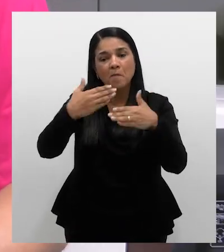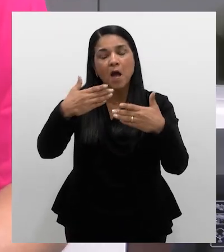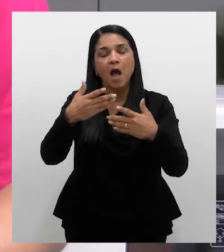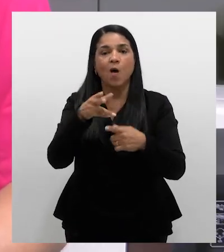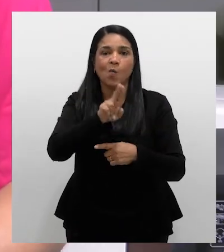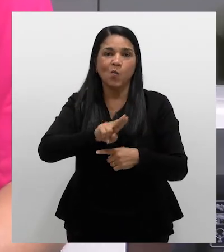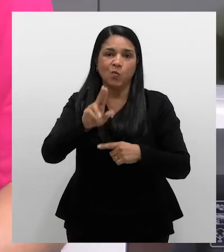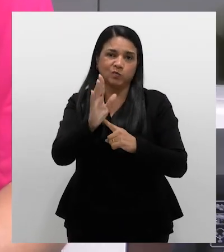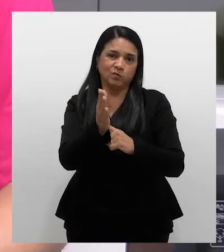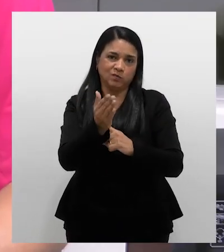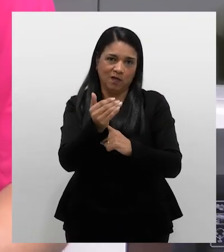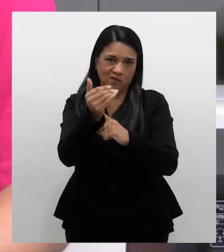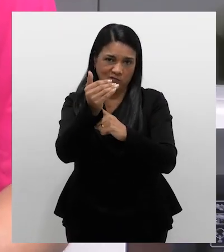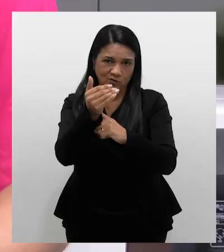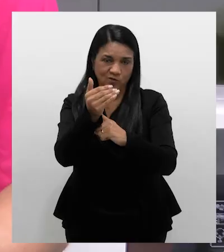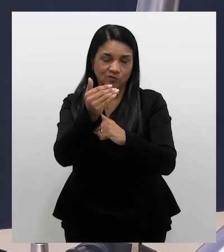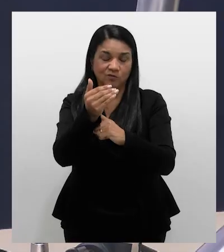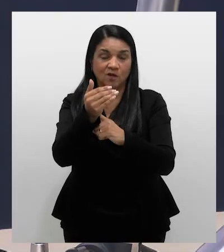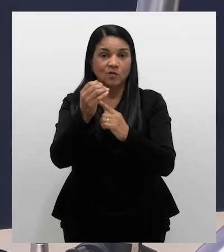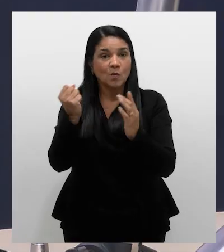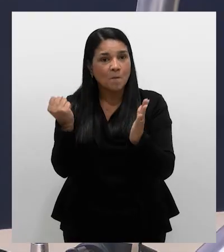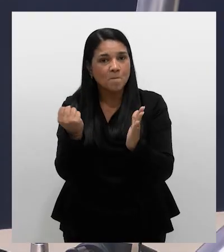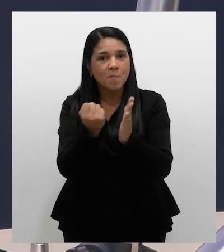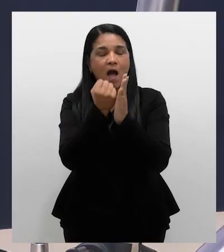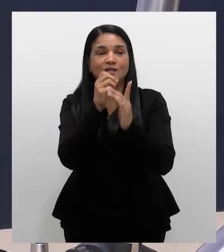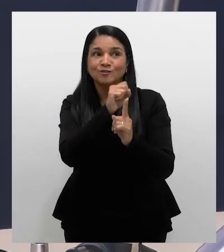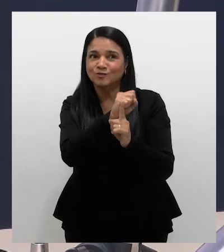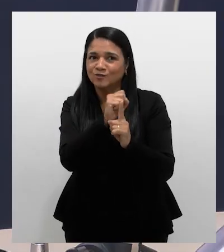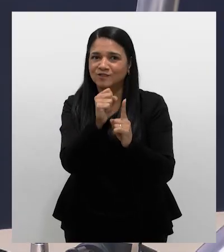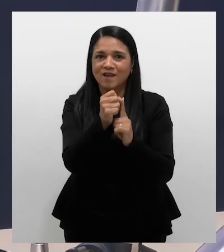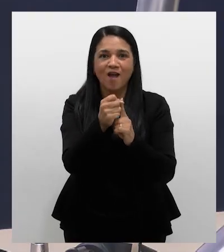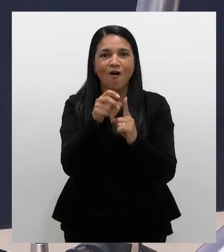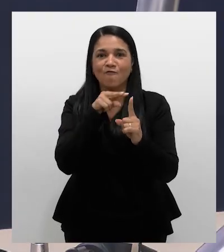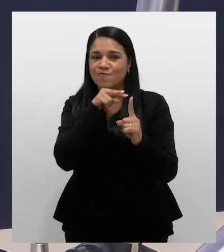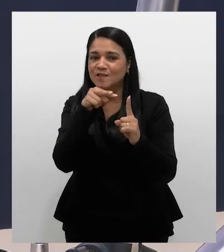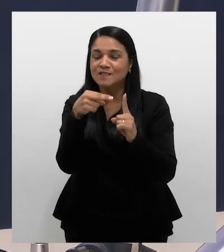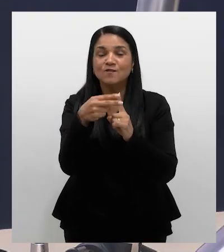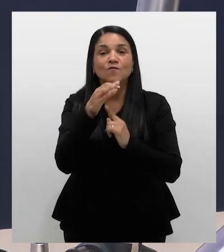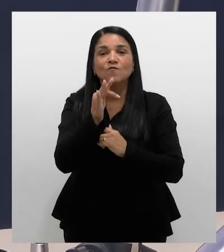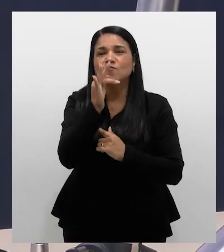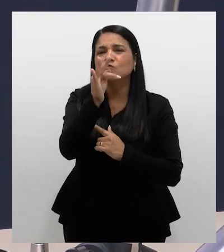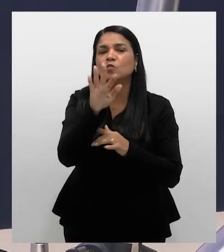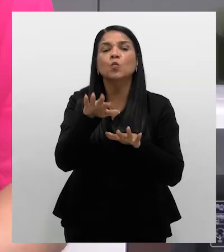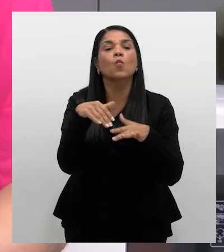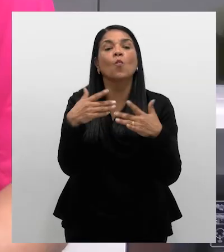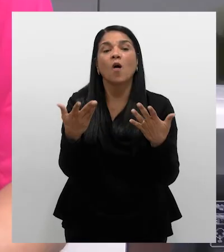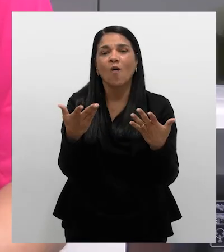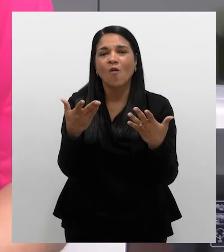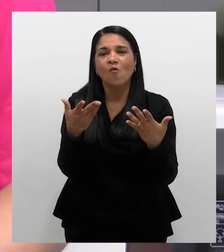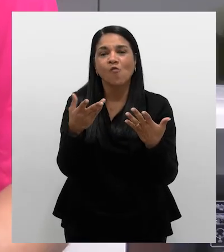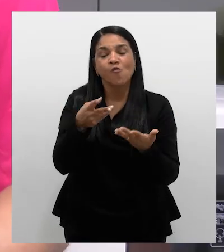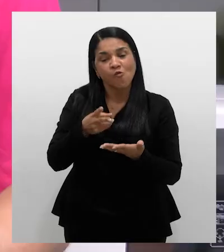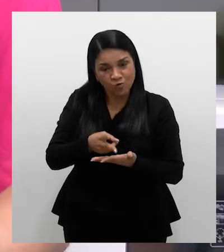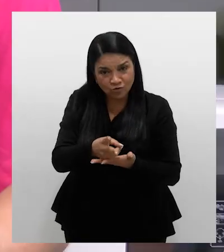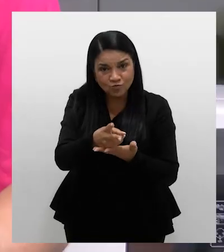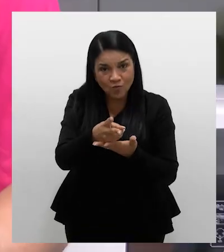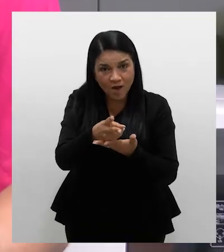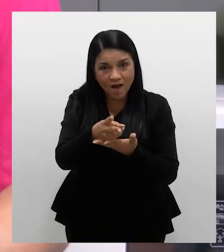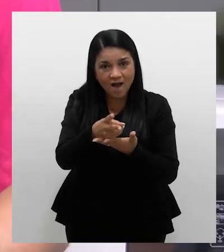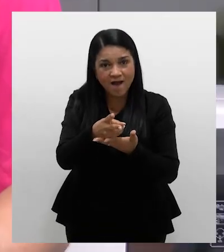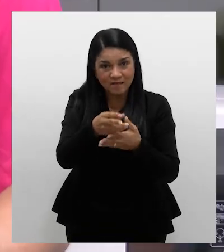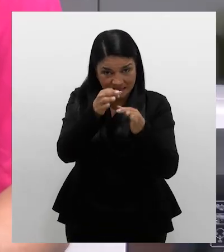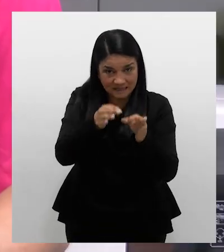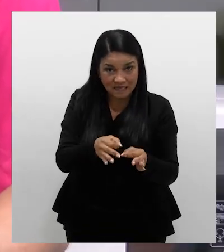da tecnologia, com todo esse impacto social que você causa? Qual é a sua visão de futuro? O que você pretende